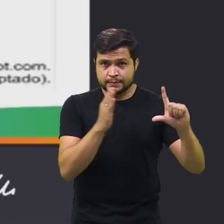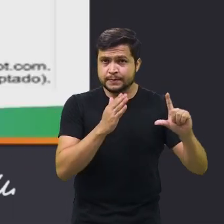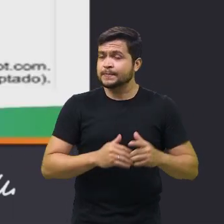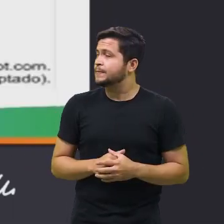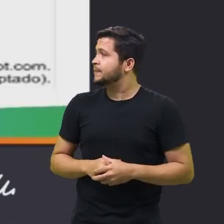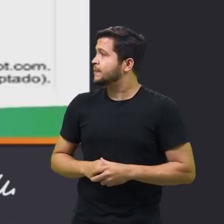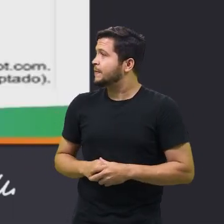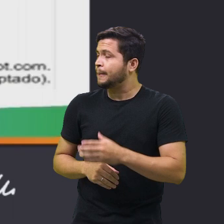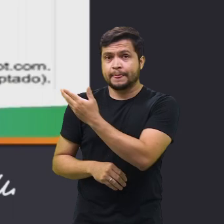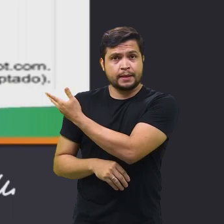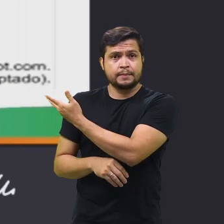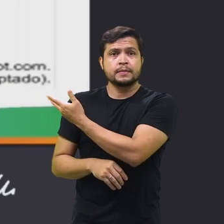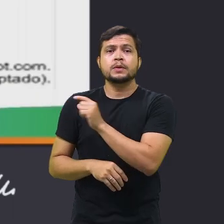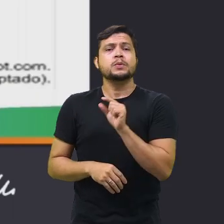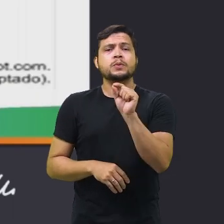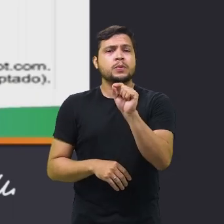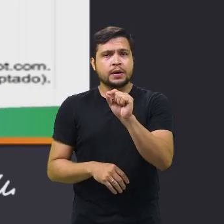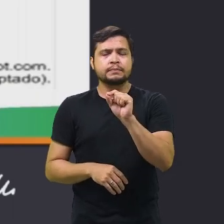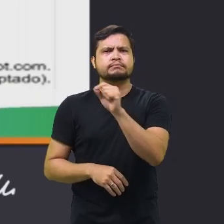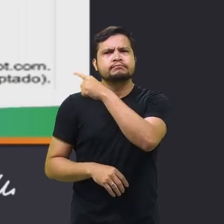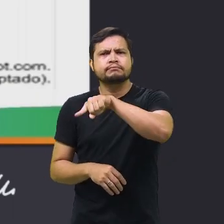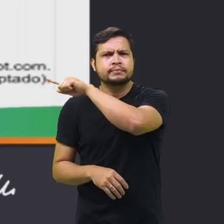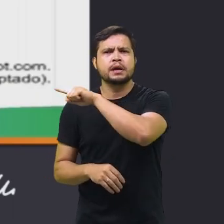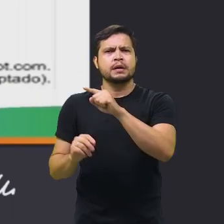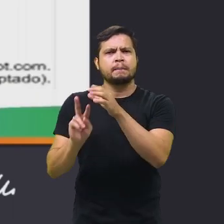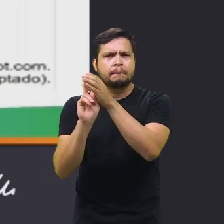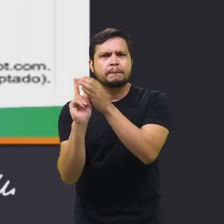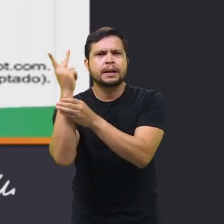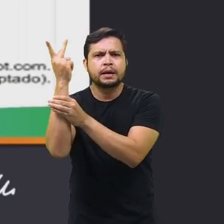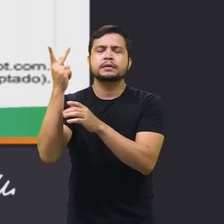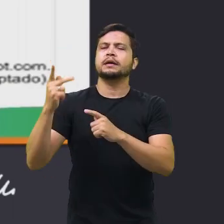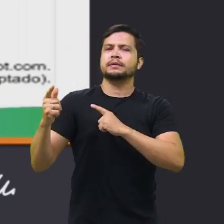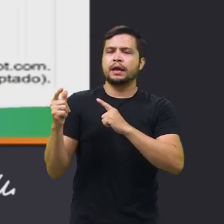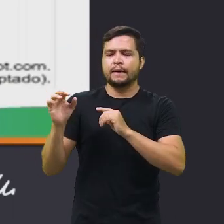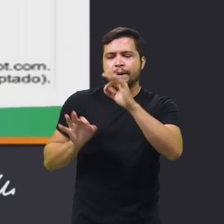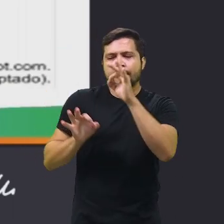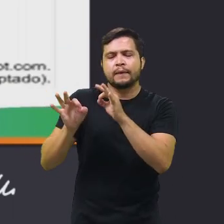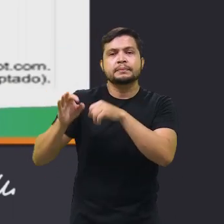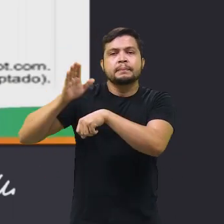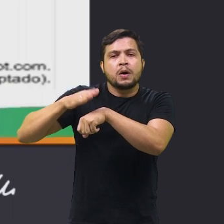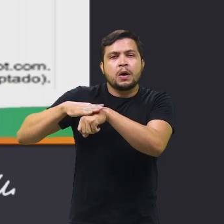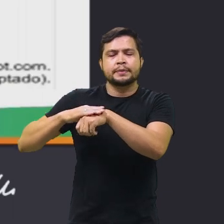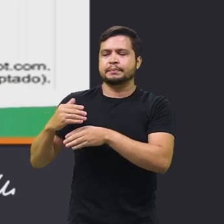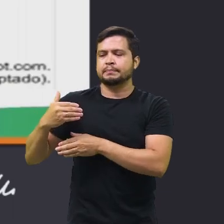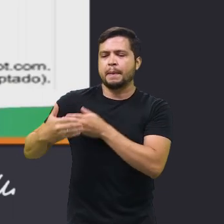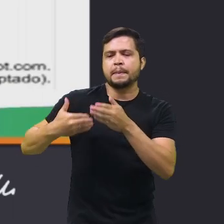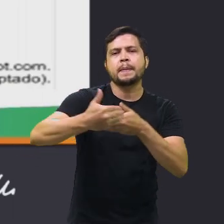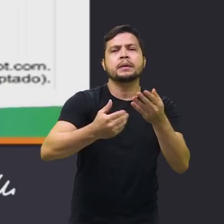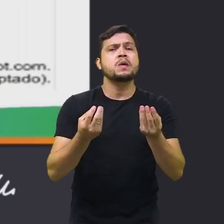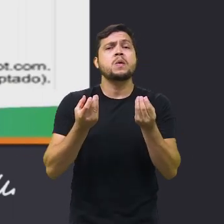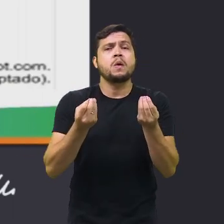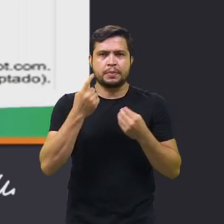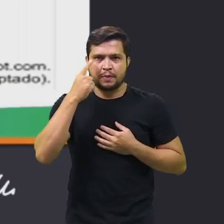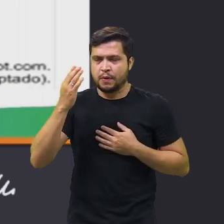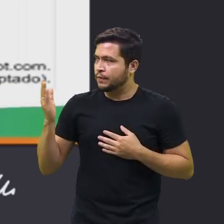pouquinho adiante, a gente vai ter que essas plantas, elas se organizaram evolutivamente da seguinte forma.